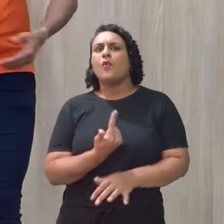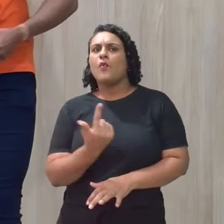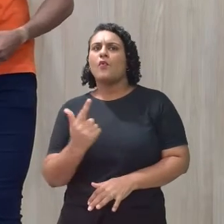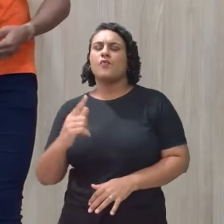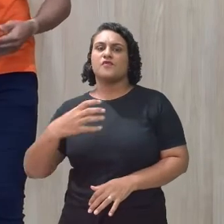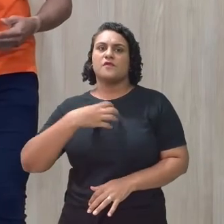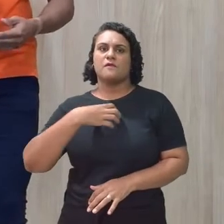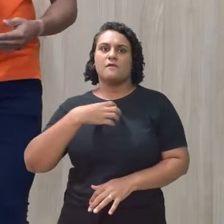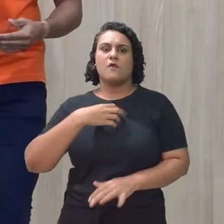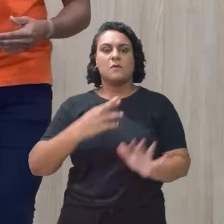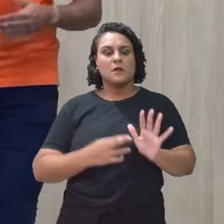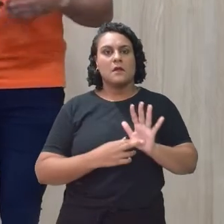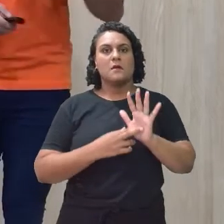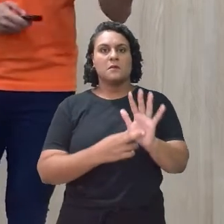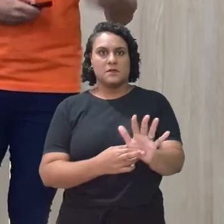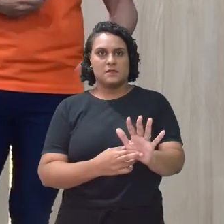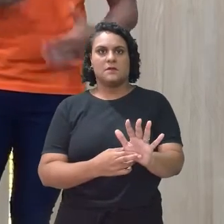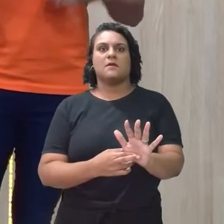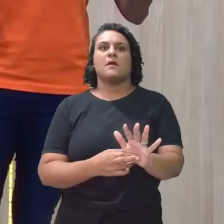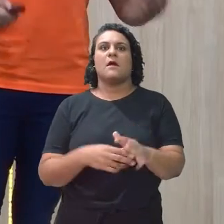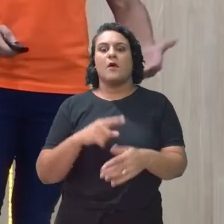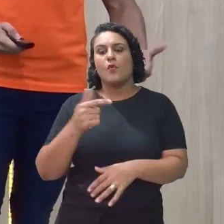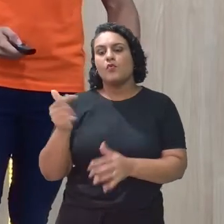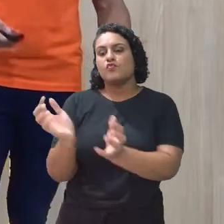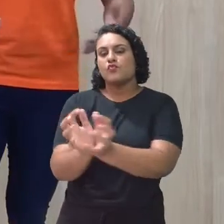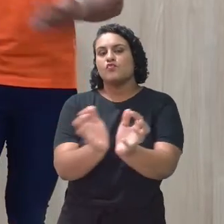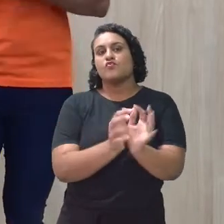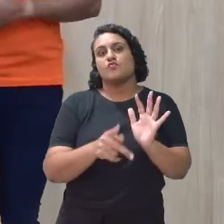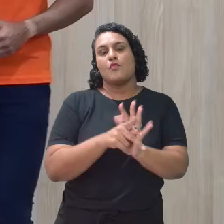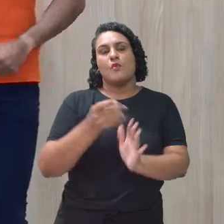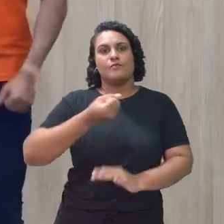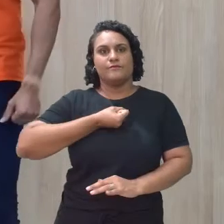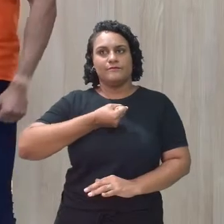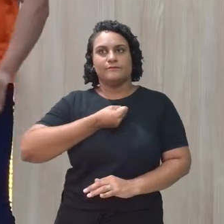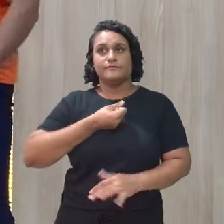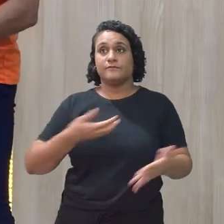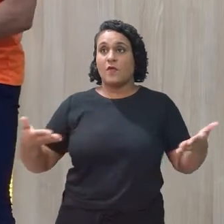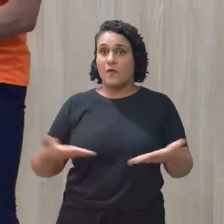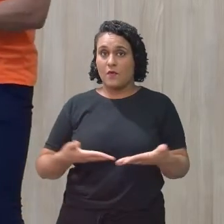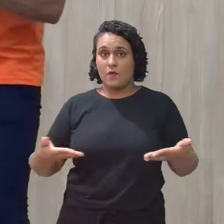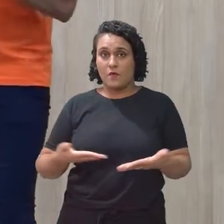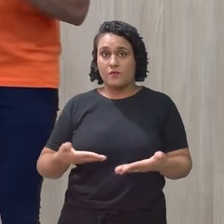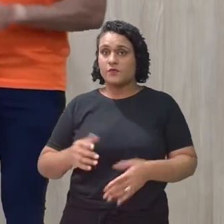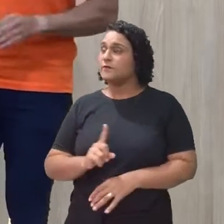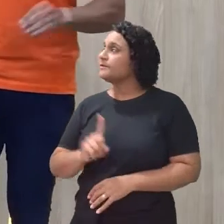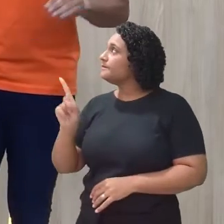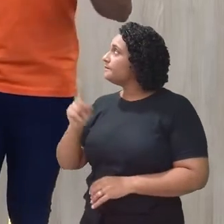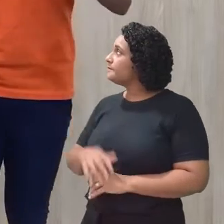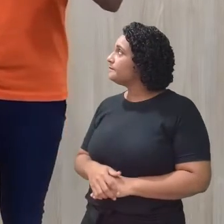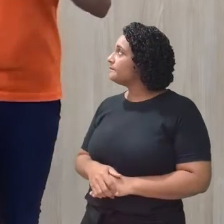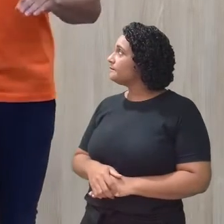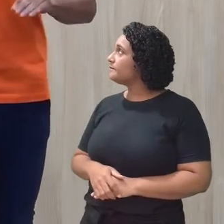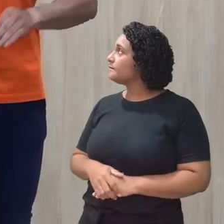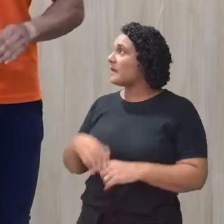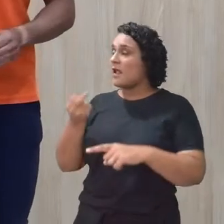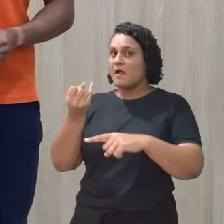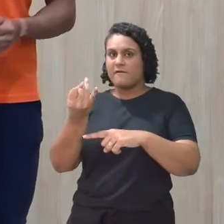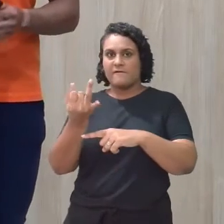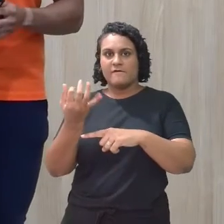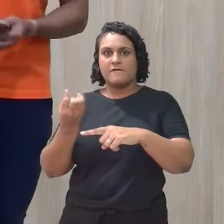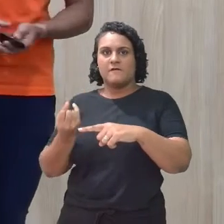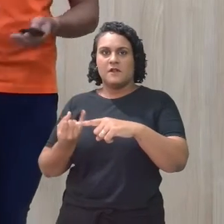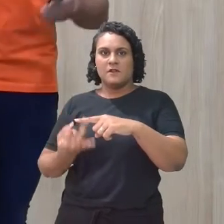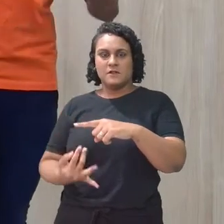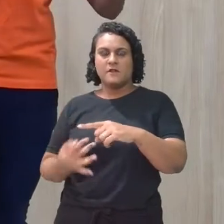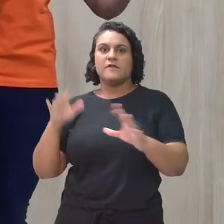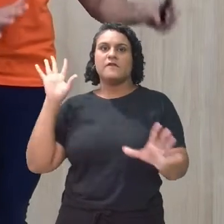outros números aí, certo? Outros conjuntos numéricos. E hoje nós vamos falar da ideia de fração, tá? Então, vamos